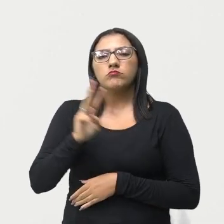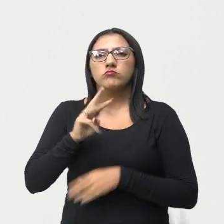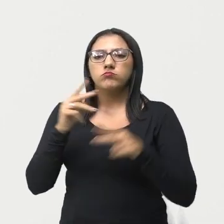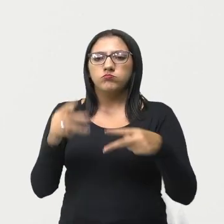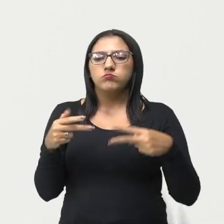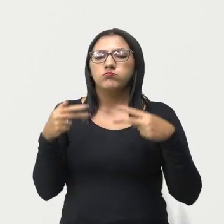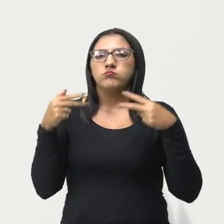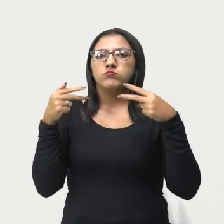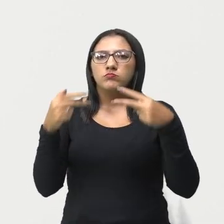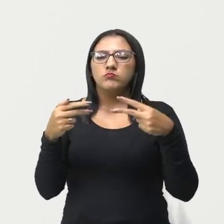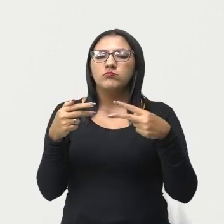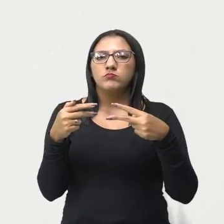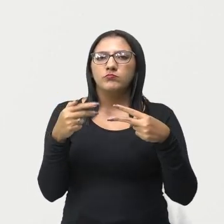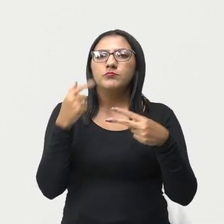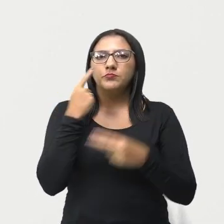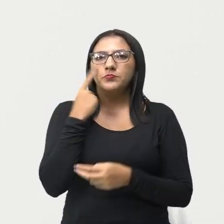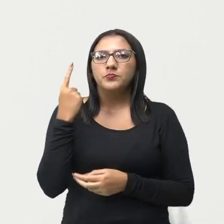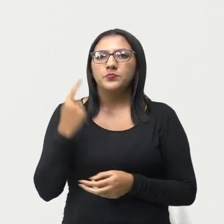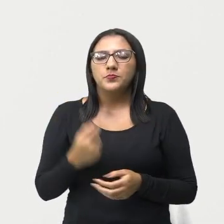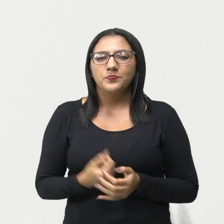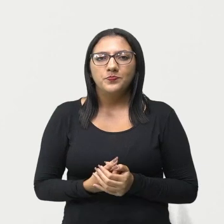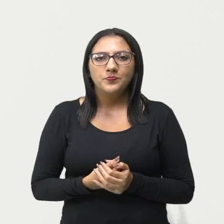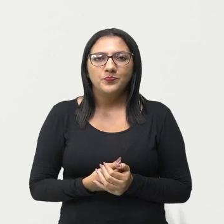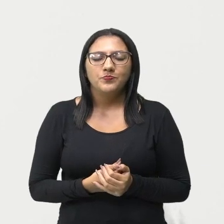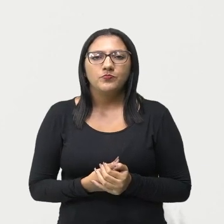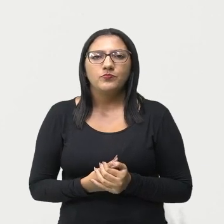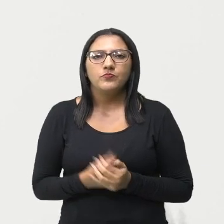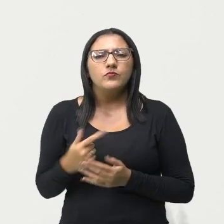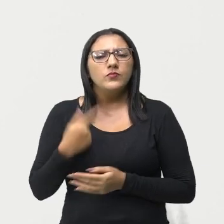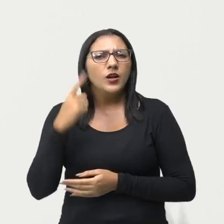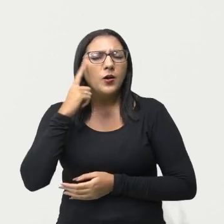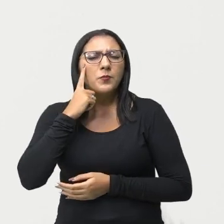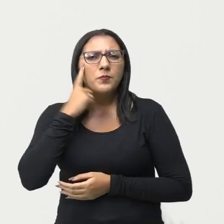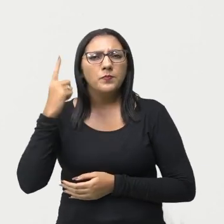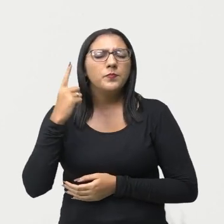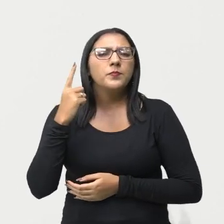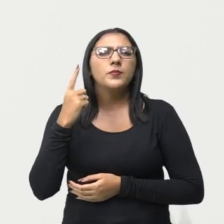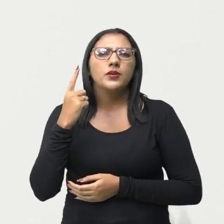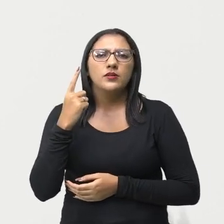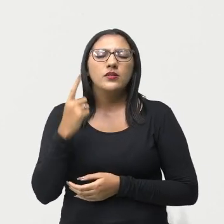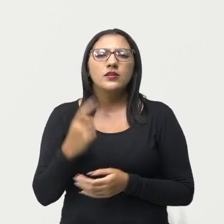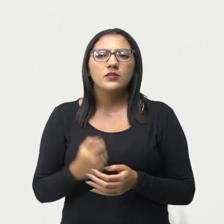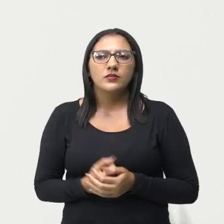de um site da internet. Então, quando pensamos nesta